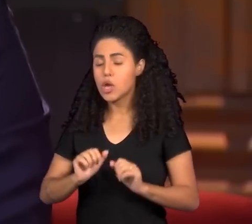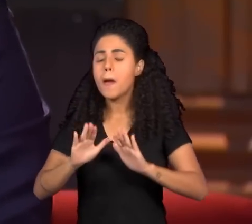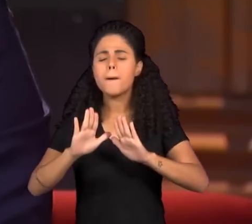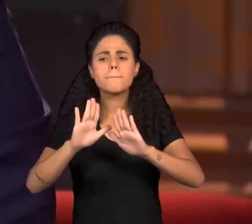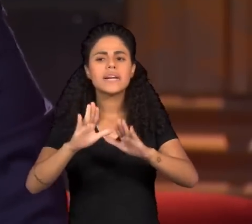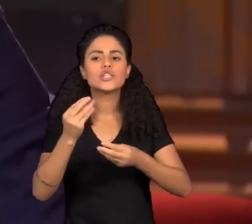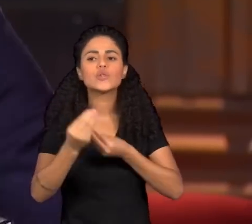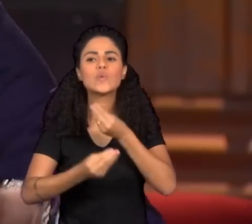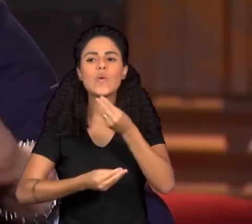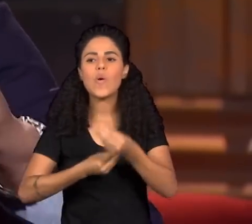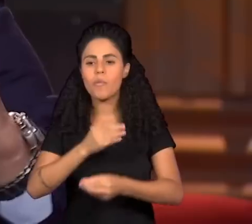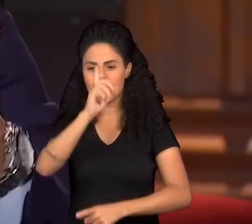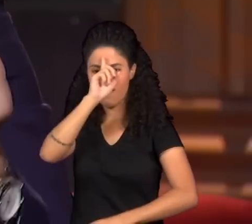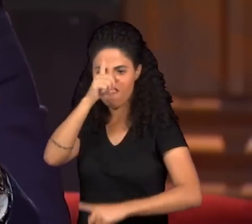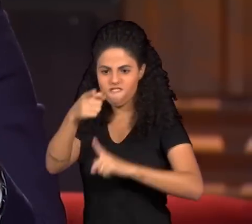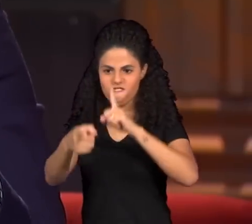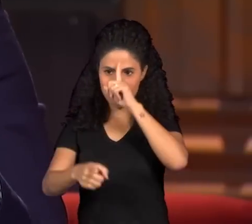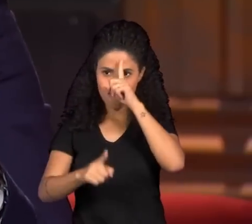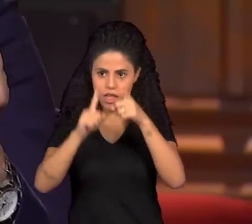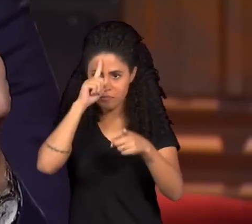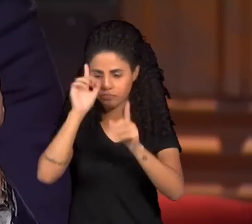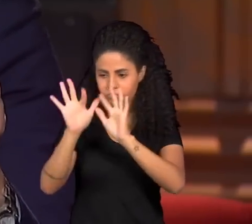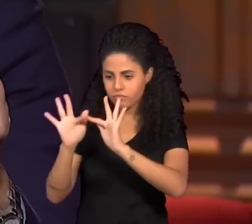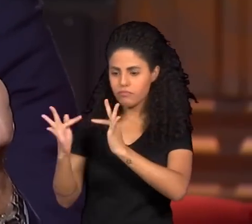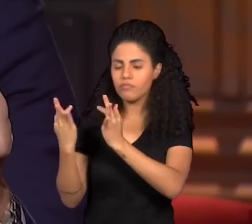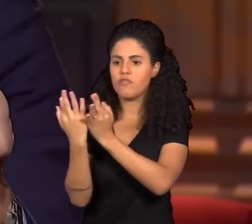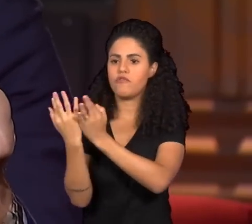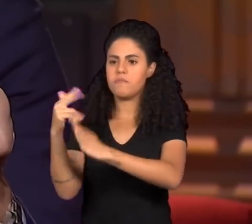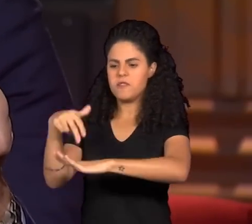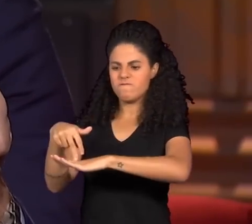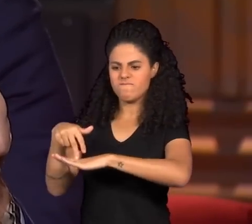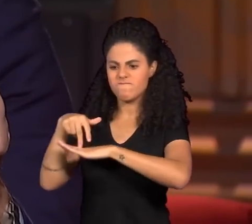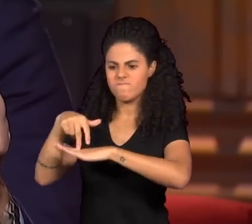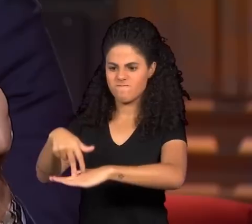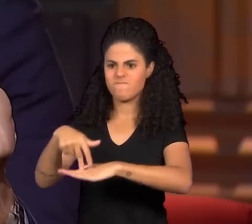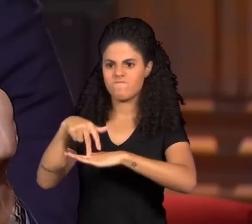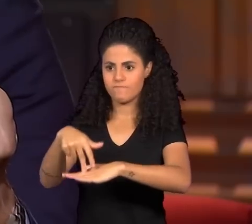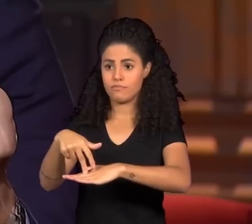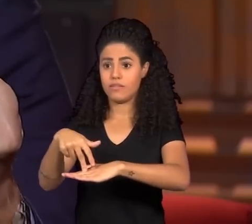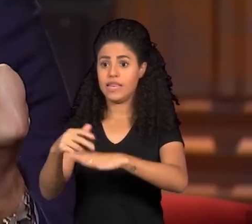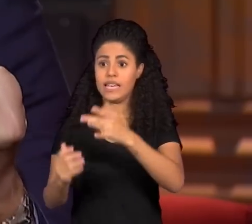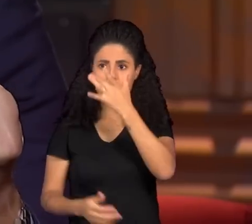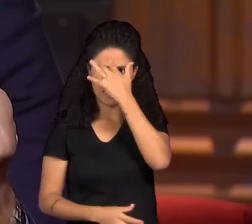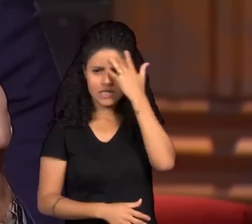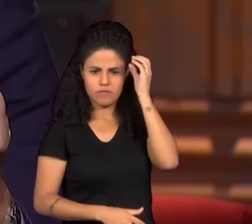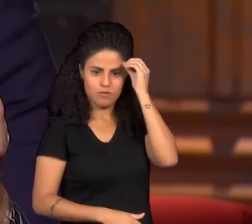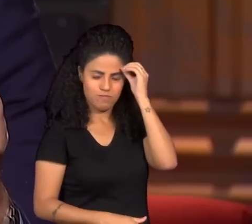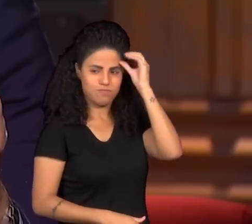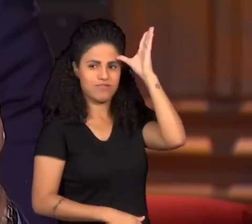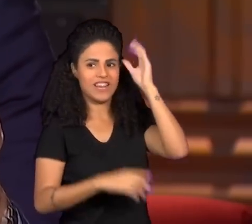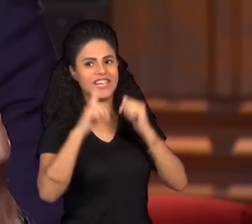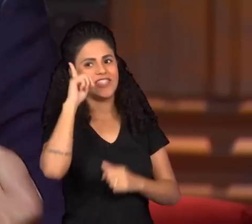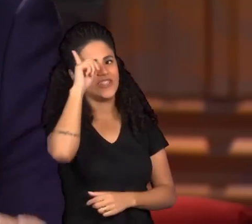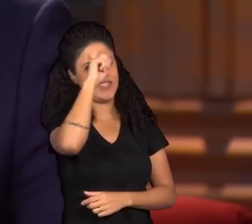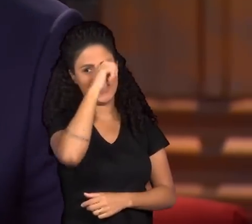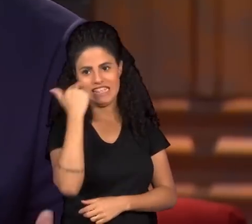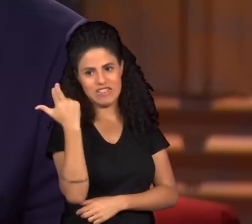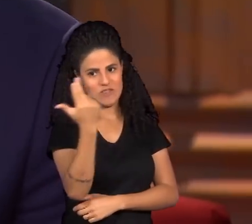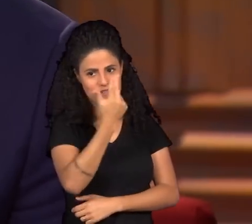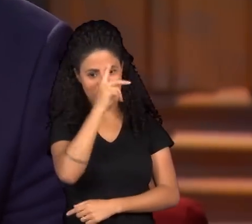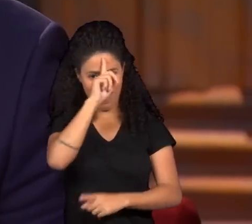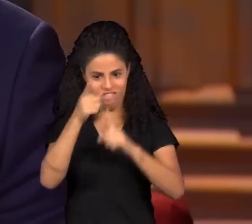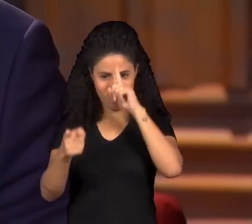dominar o mundo com família estruturada e um povo fervoroso, é muito complicado. Então,